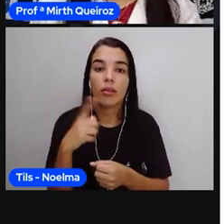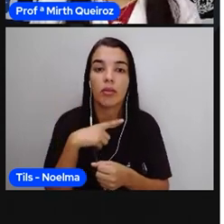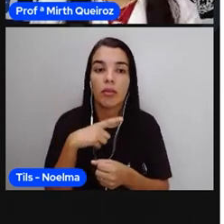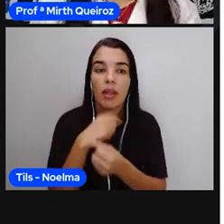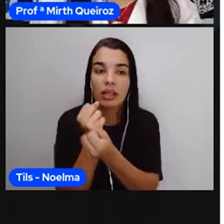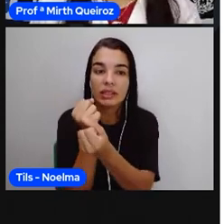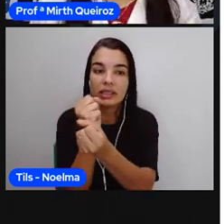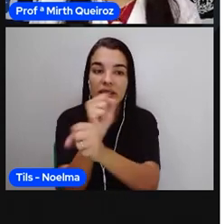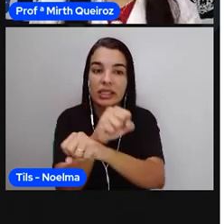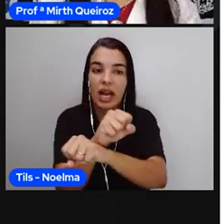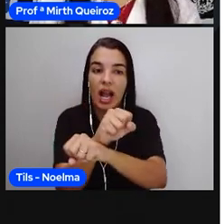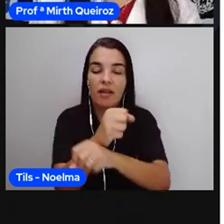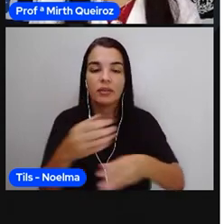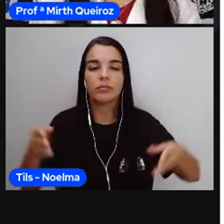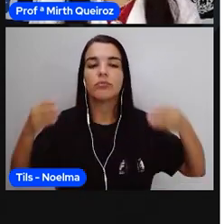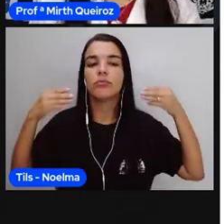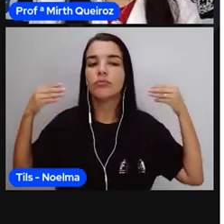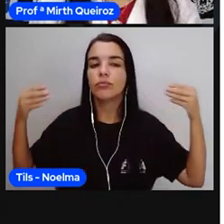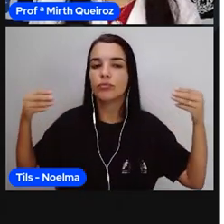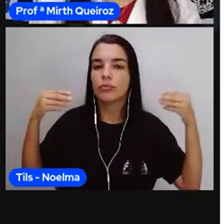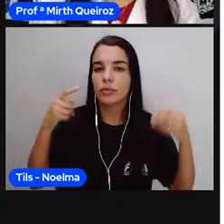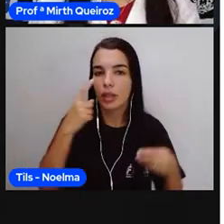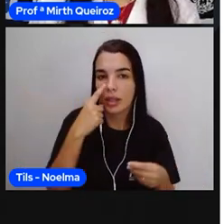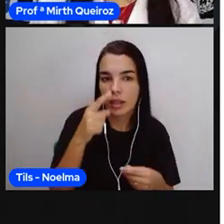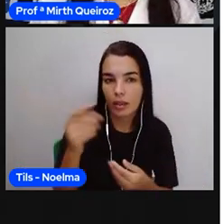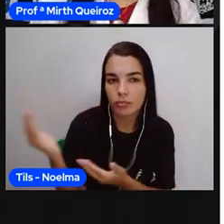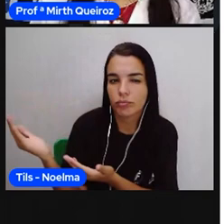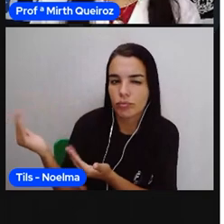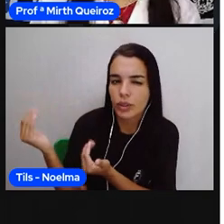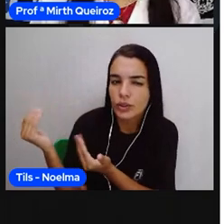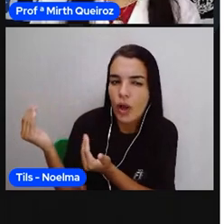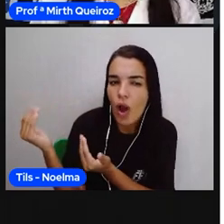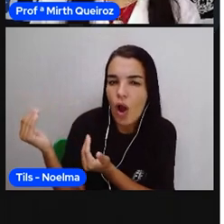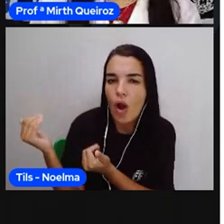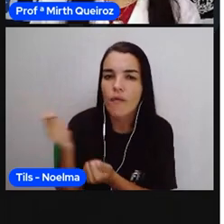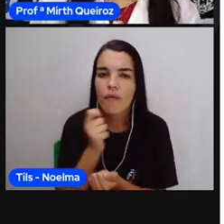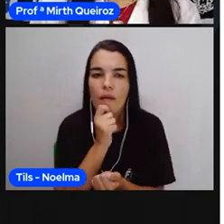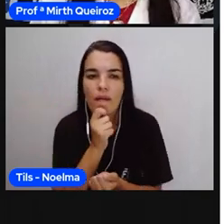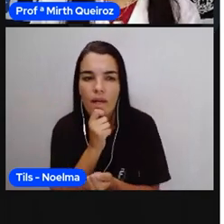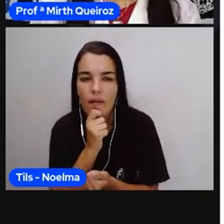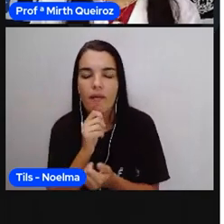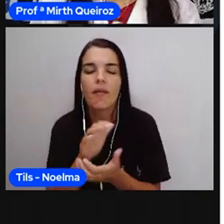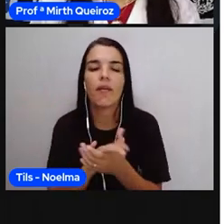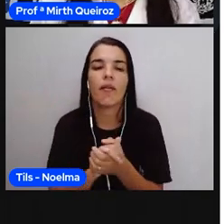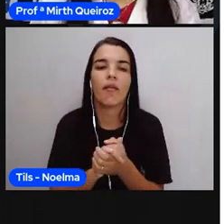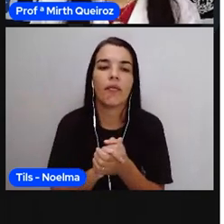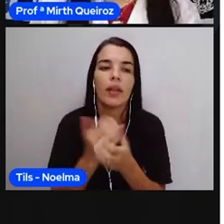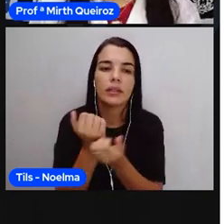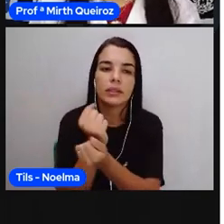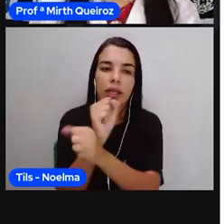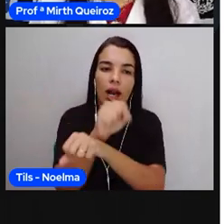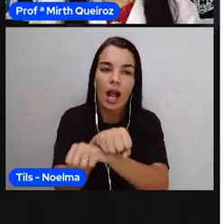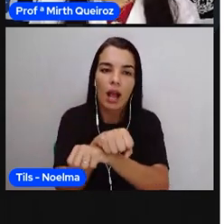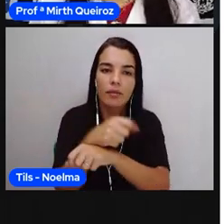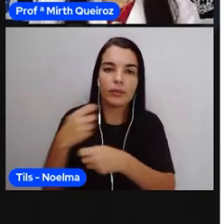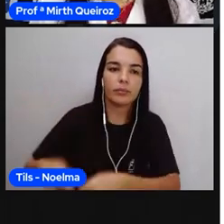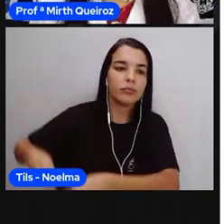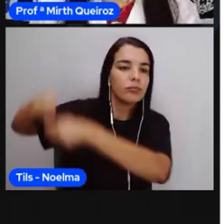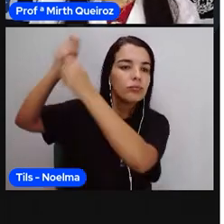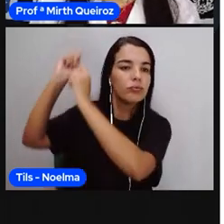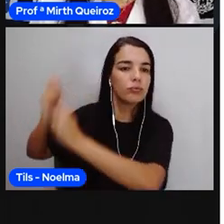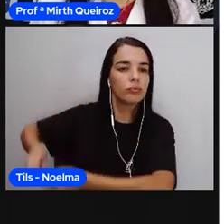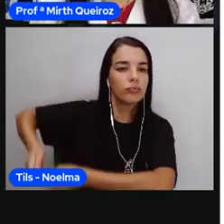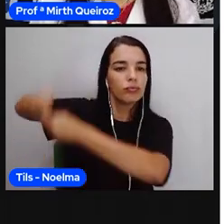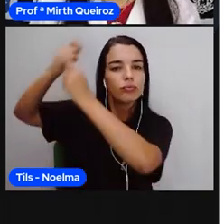que seja uma adolescente, né, já indo aí para a fase adulta aí, uma escrava, abanando ali